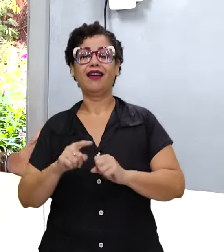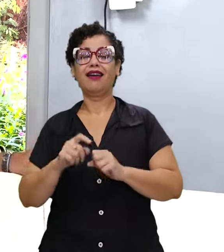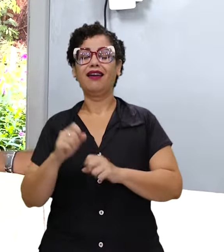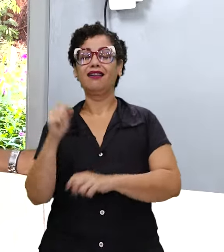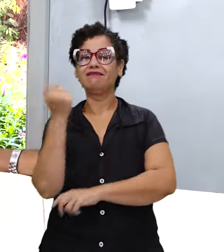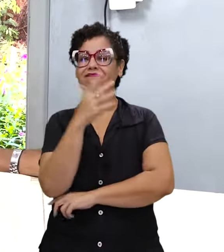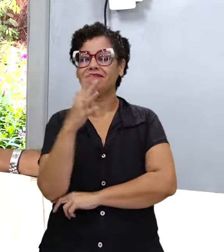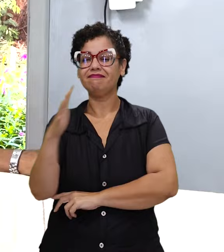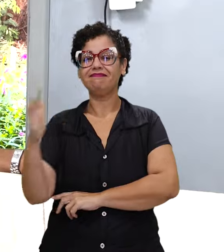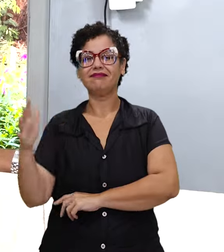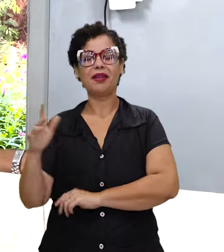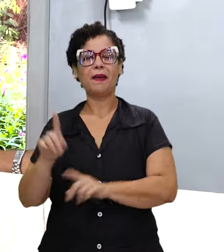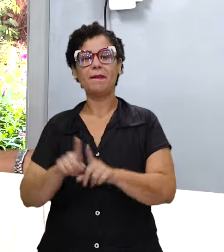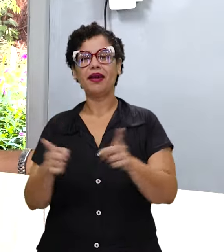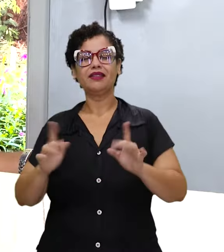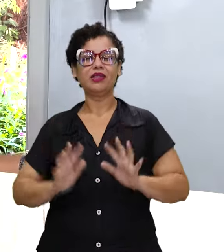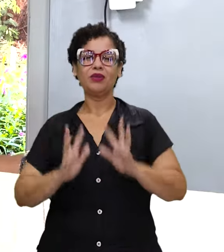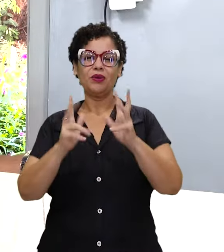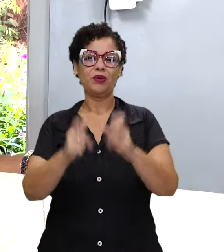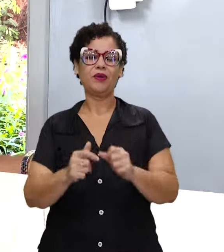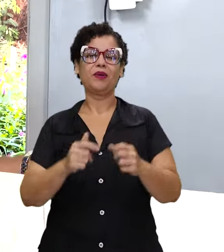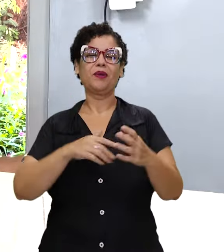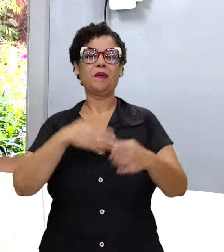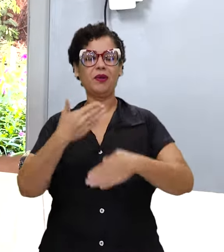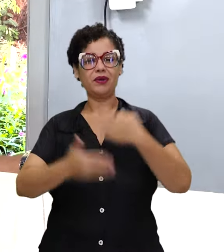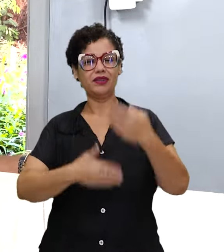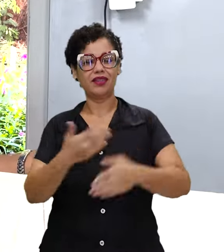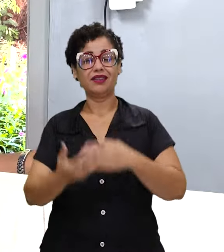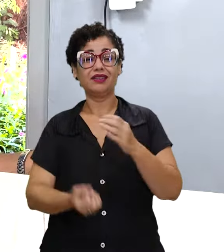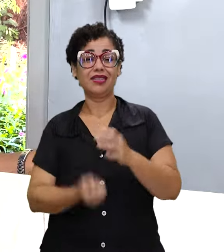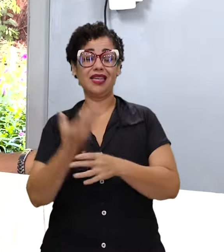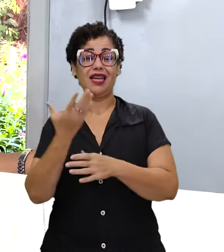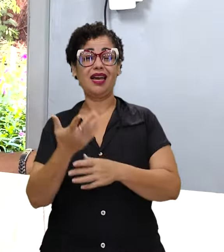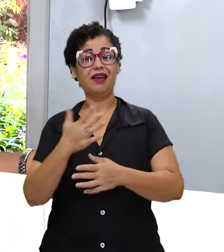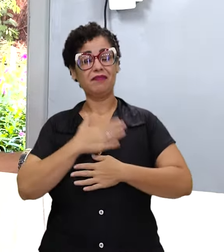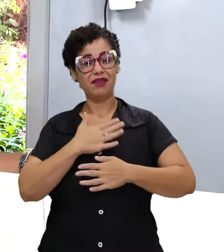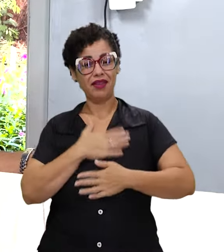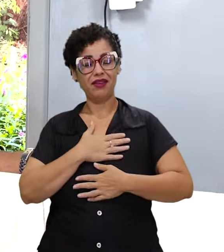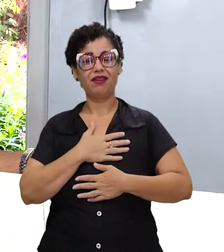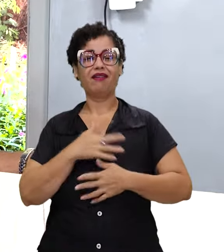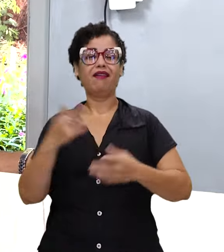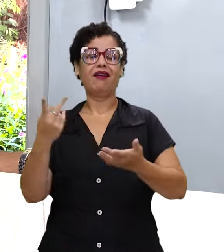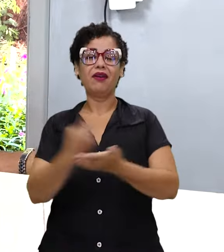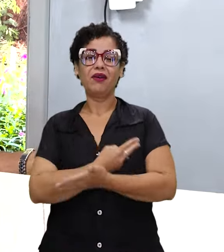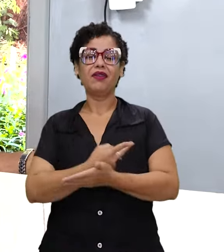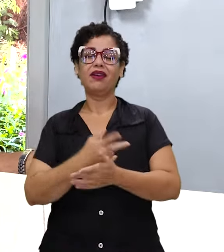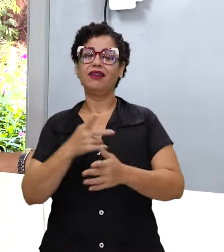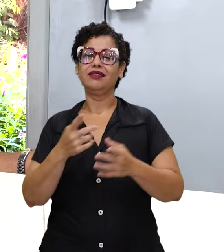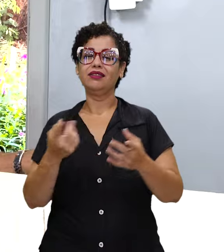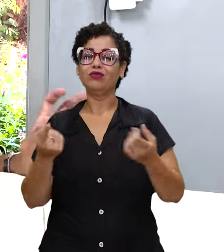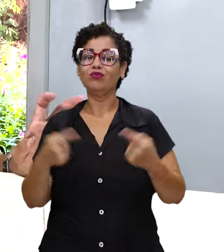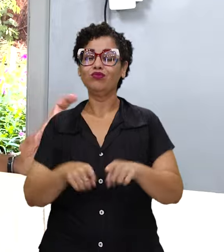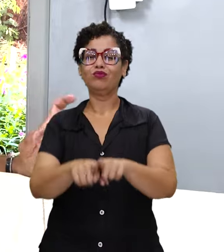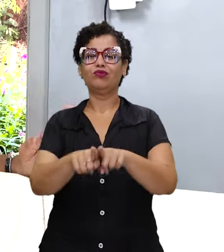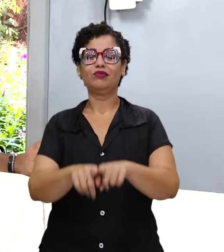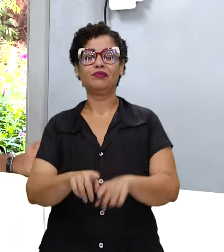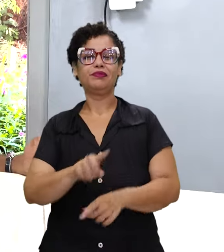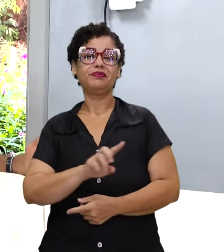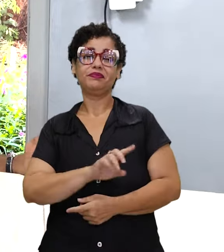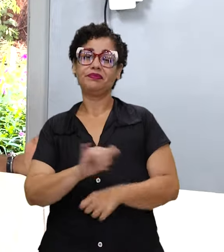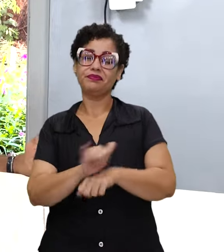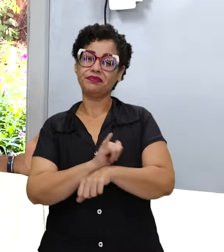botânicas. Mas todo esse processo criativo meu, ele acontece simultaneamente. Tem dia que eu